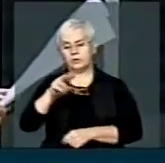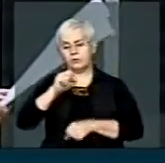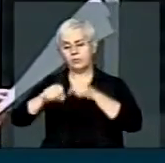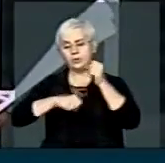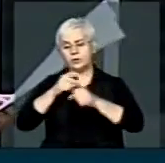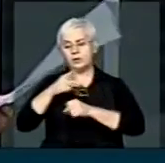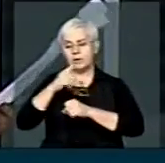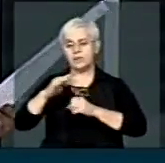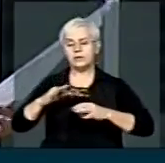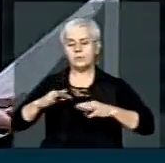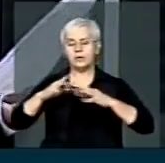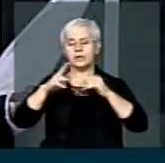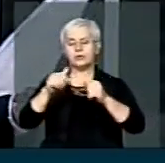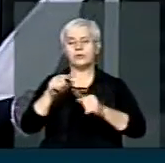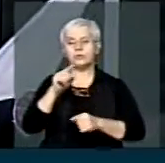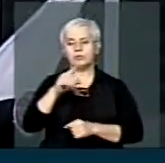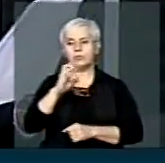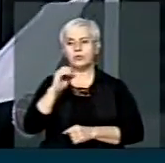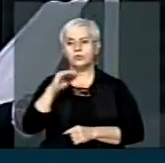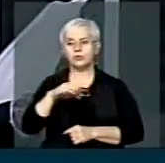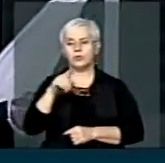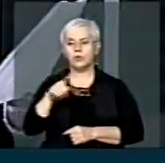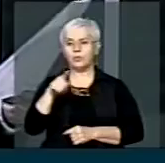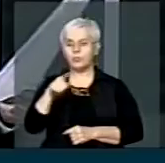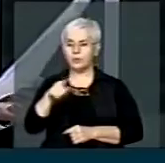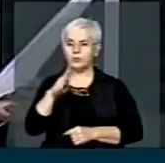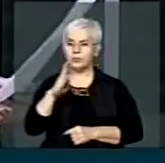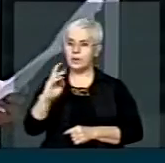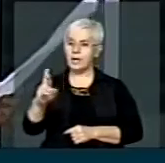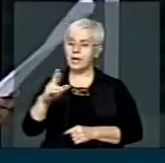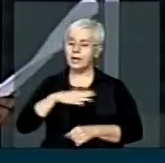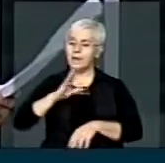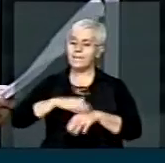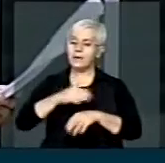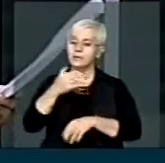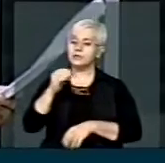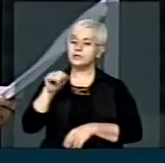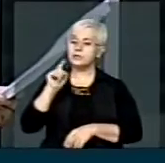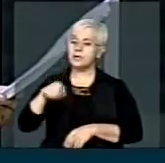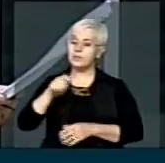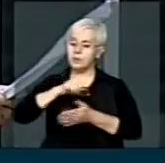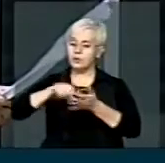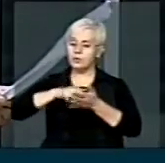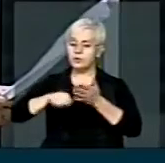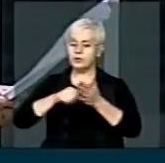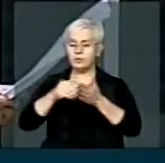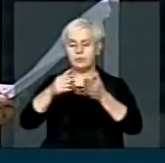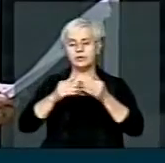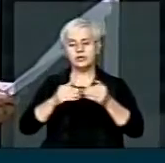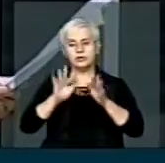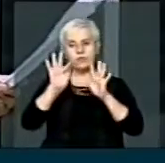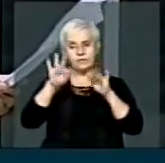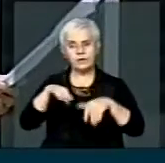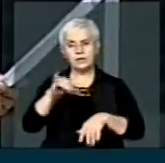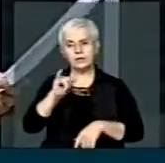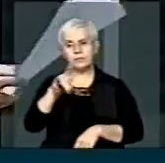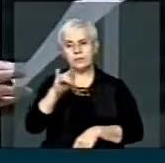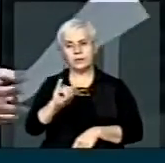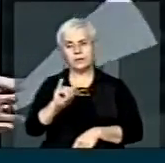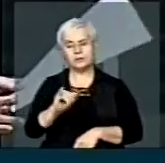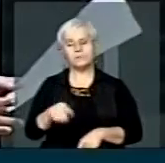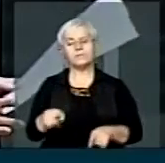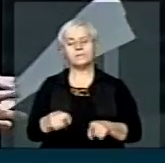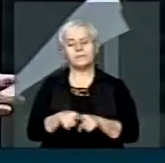bicicletaparatodos.com.br, que já reuniu mais de 100 mil assinaturas nessa nossa luta pelo fim do IPI. E que